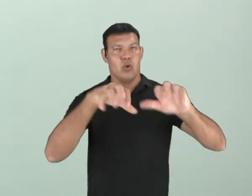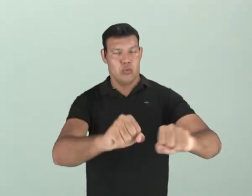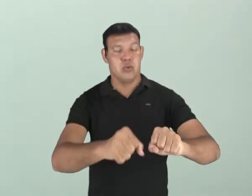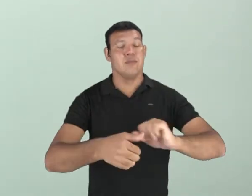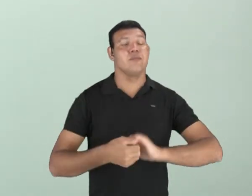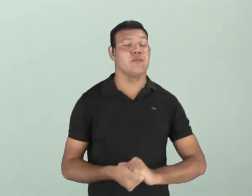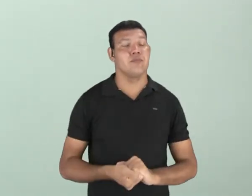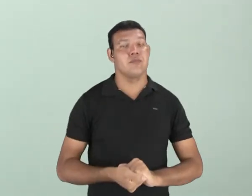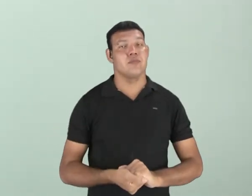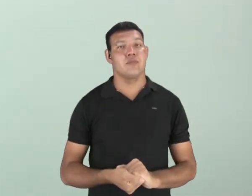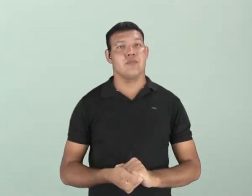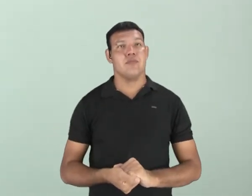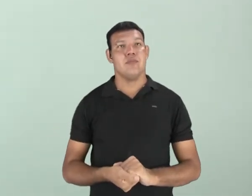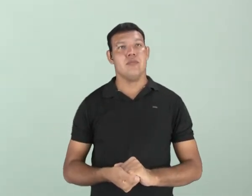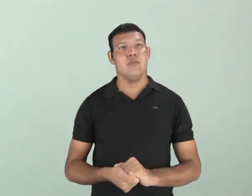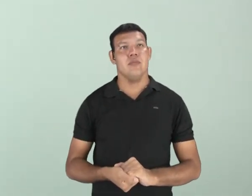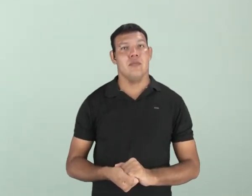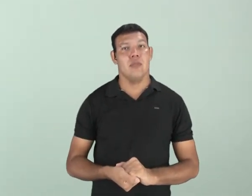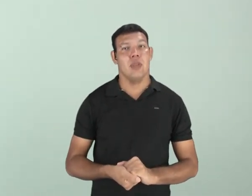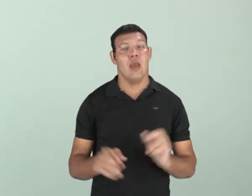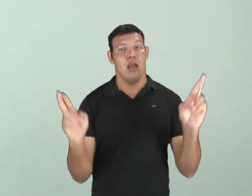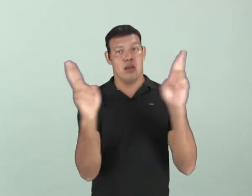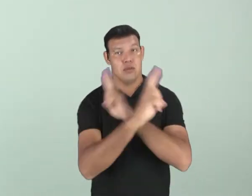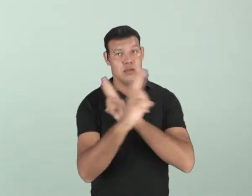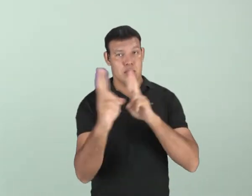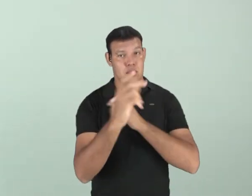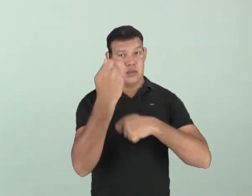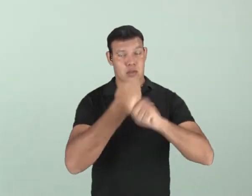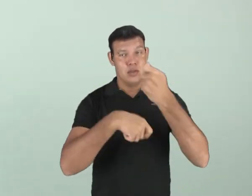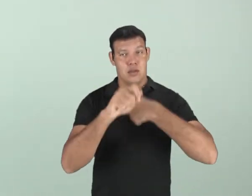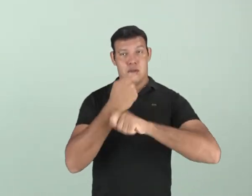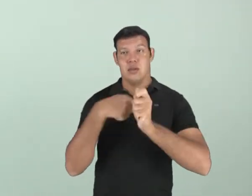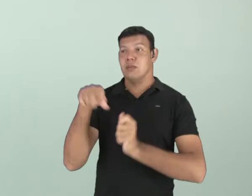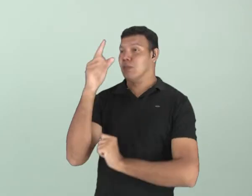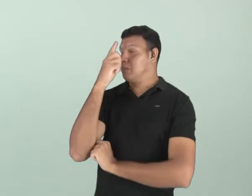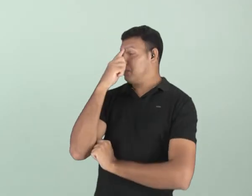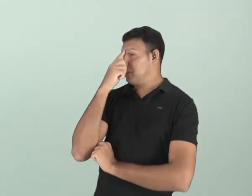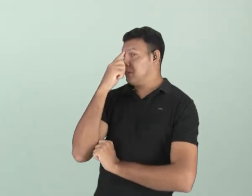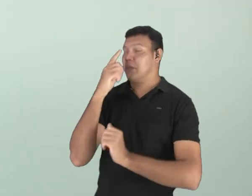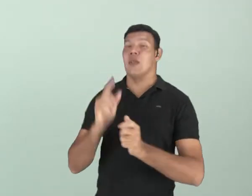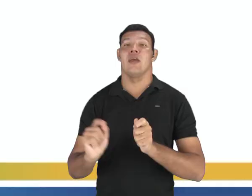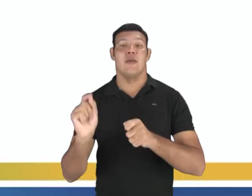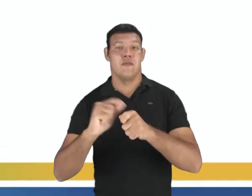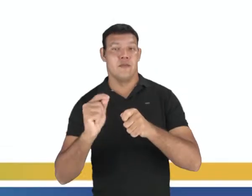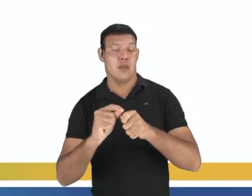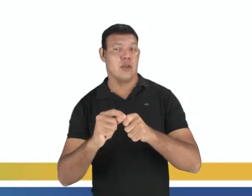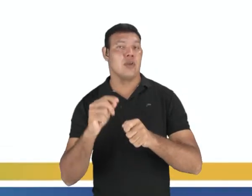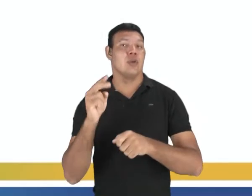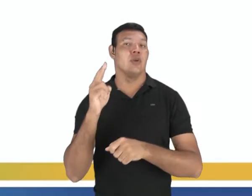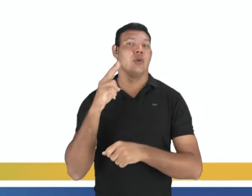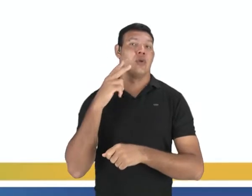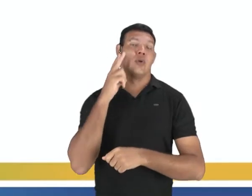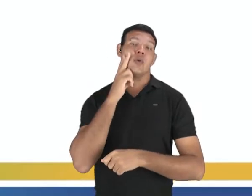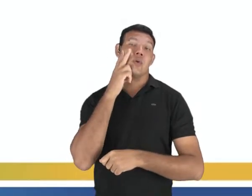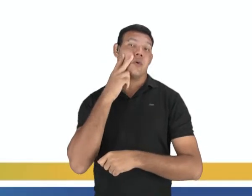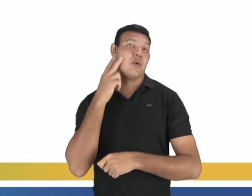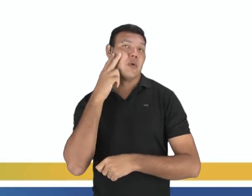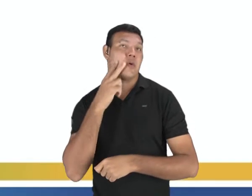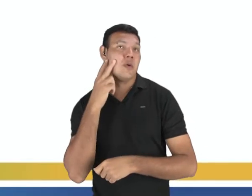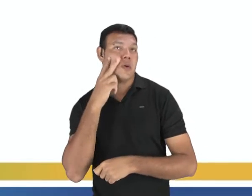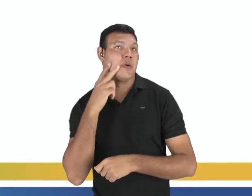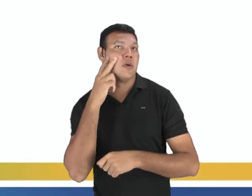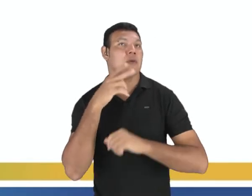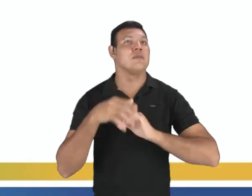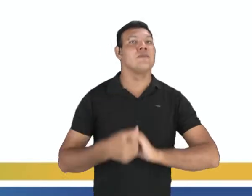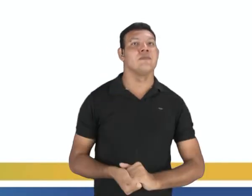dessa expansão. Com relação à economia na Grécia Antiga, a gente tem a produção de vinho, né, trigo,